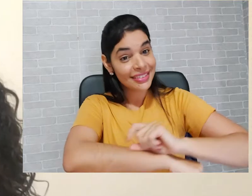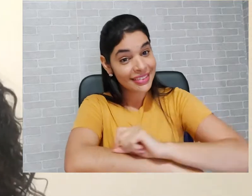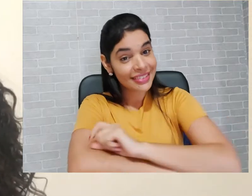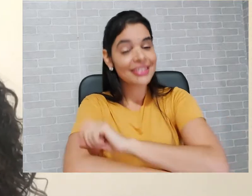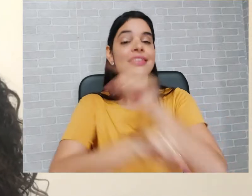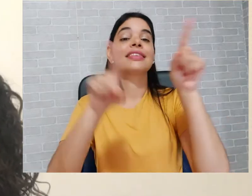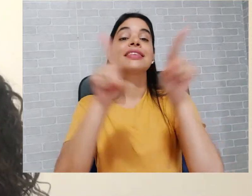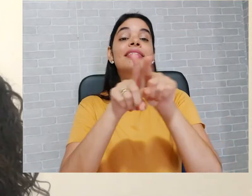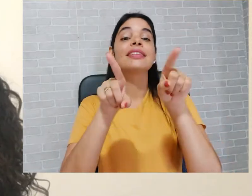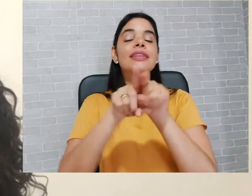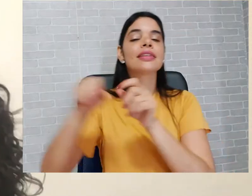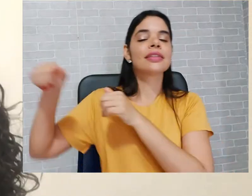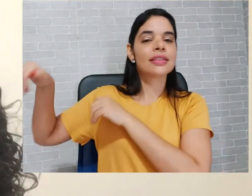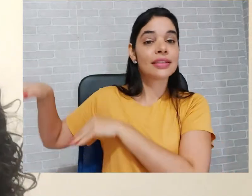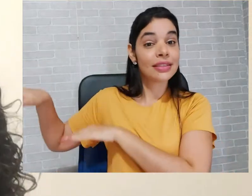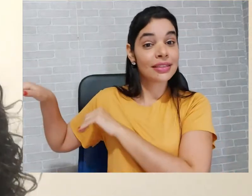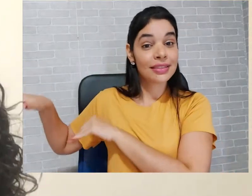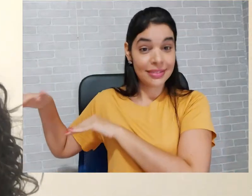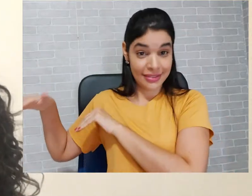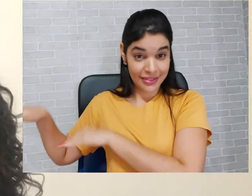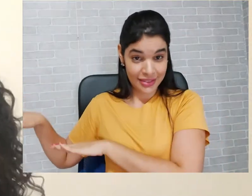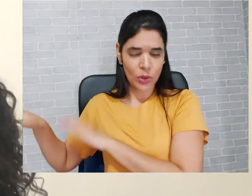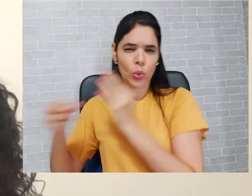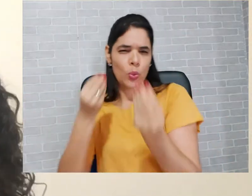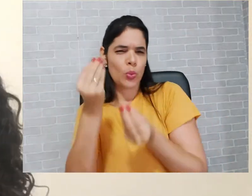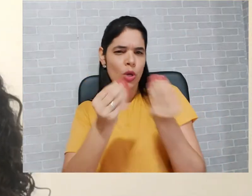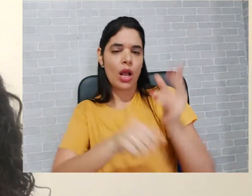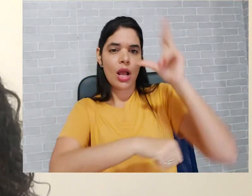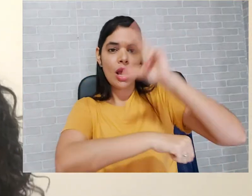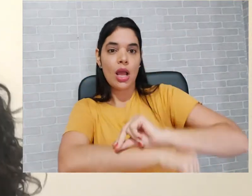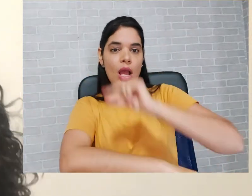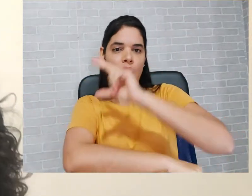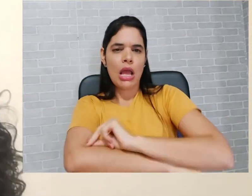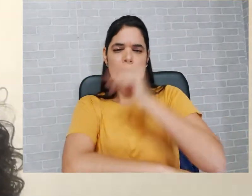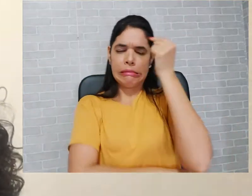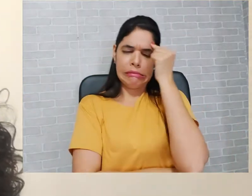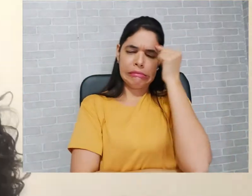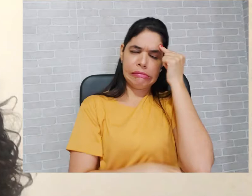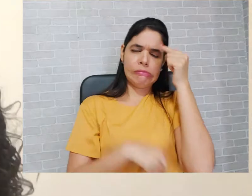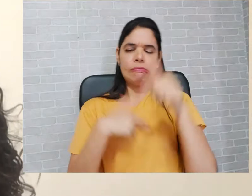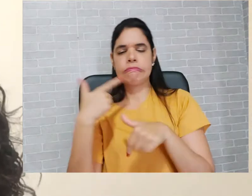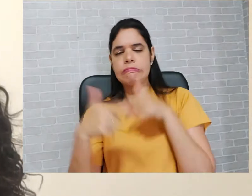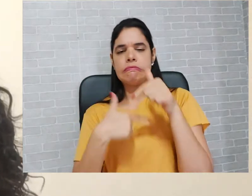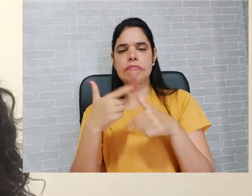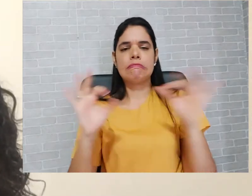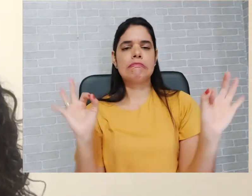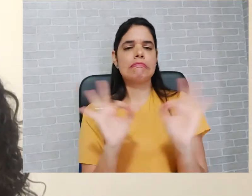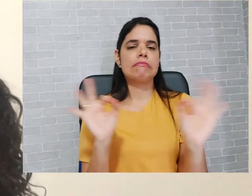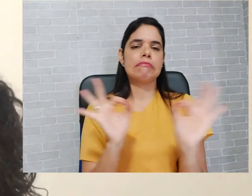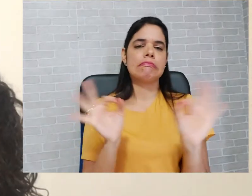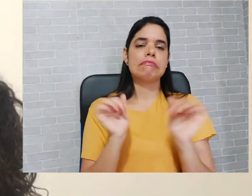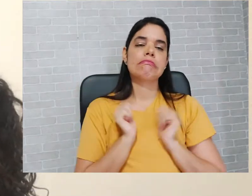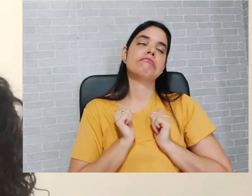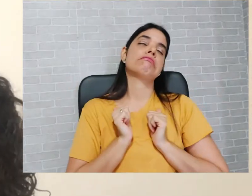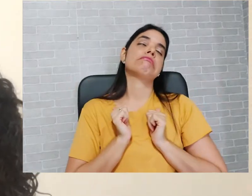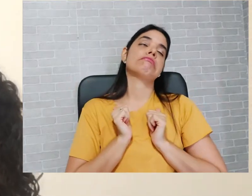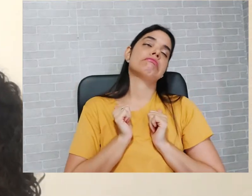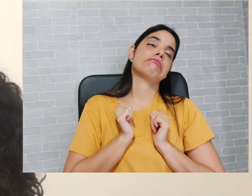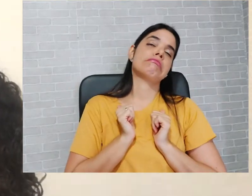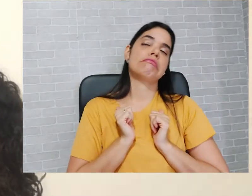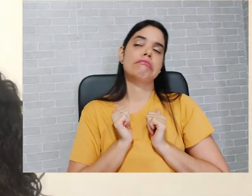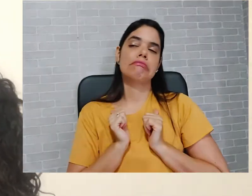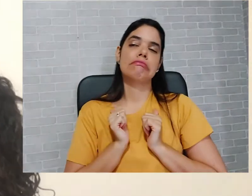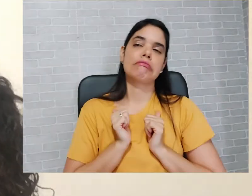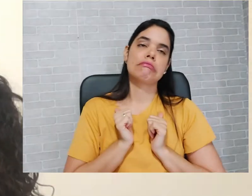na versão guianense, quando a cigarra, que não pensa em trabalhar, né, ela vai de encontro à formiga, diferente